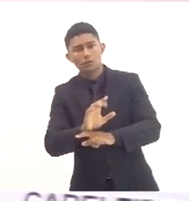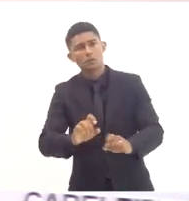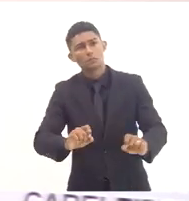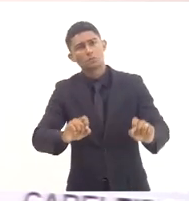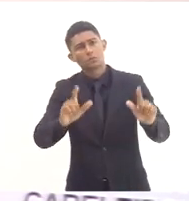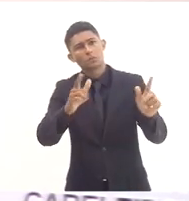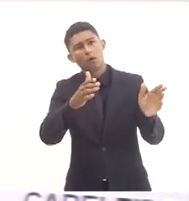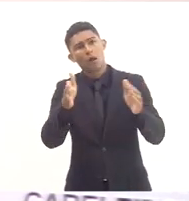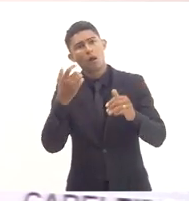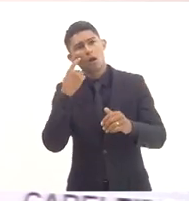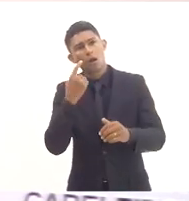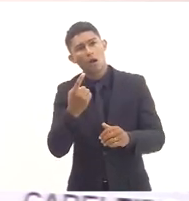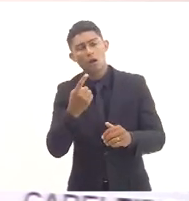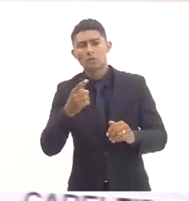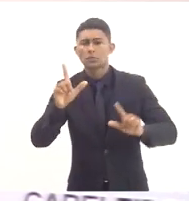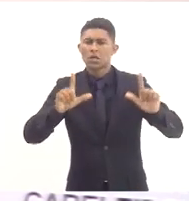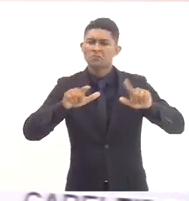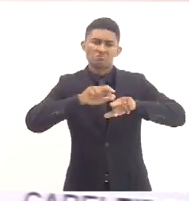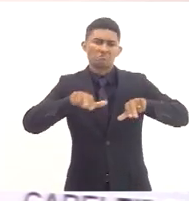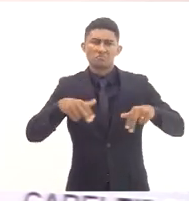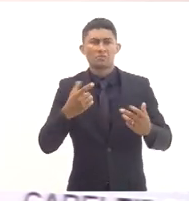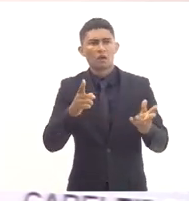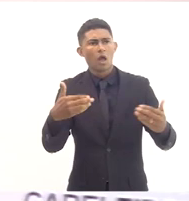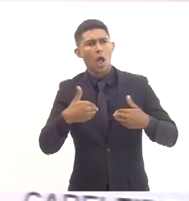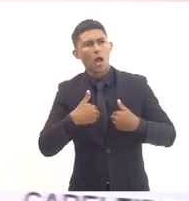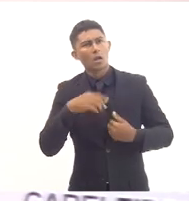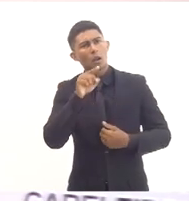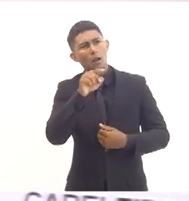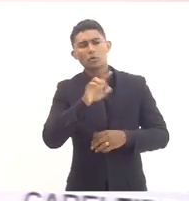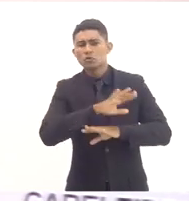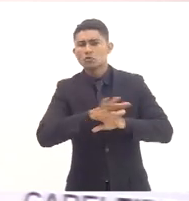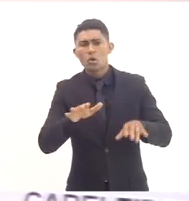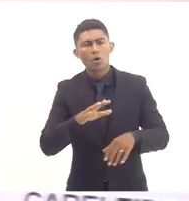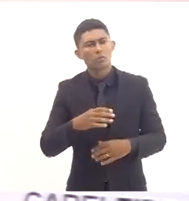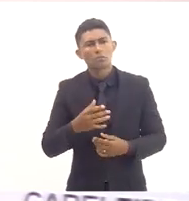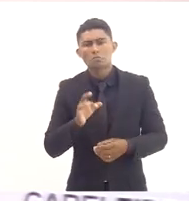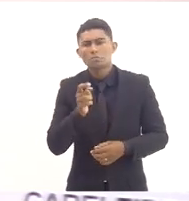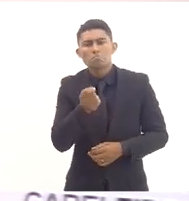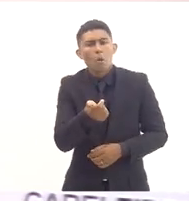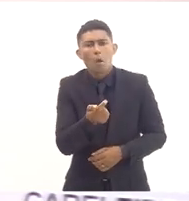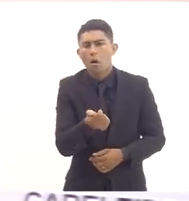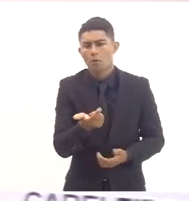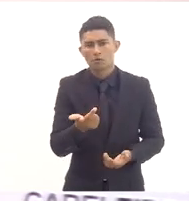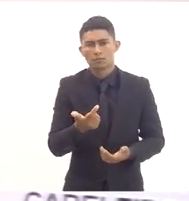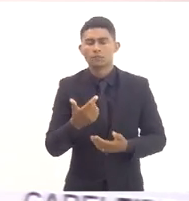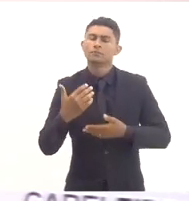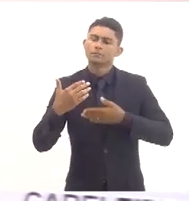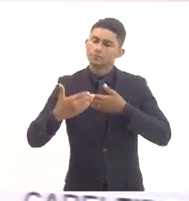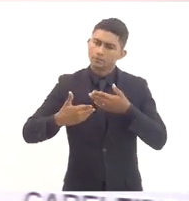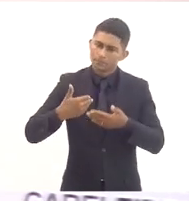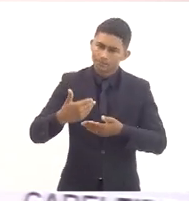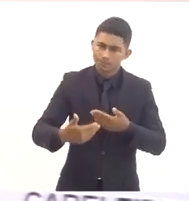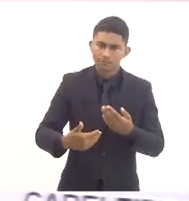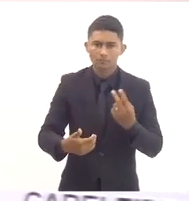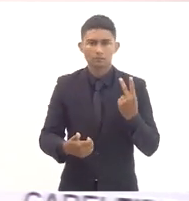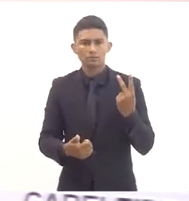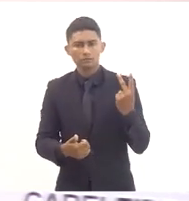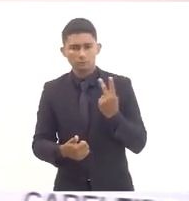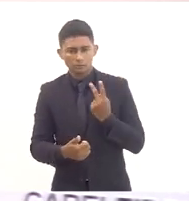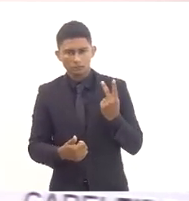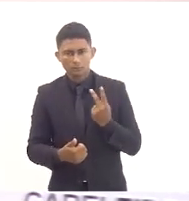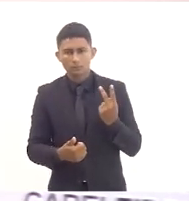estereótipos midiático sem fim Oi e a gente tem que construir a nossa